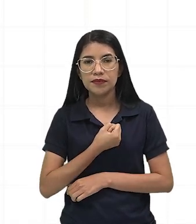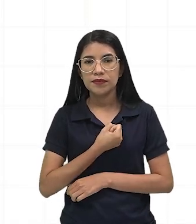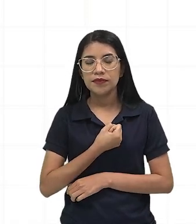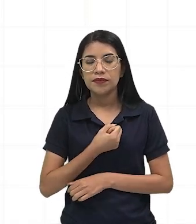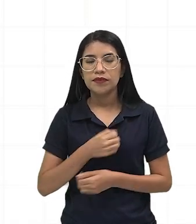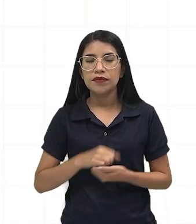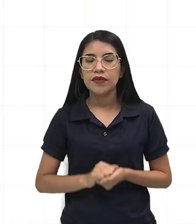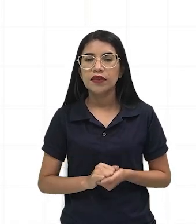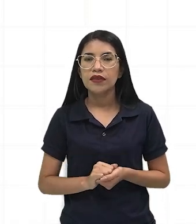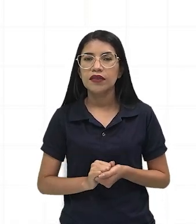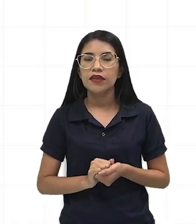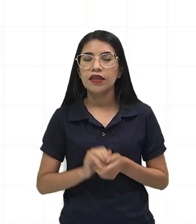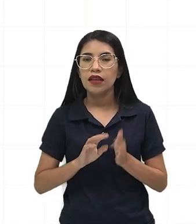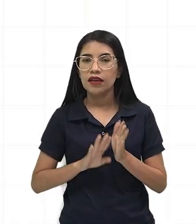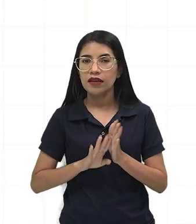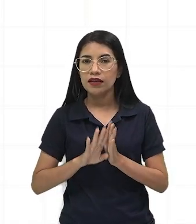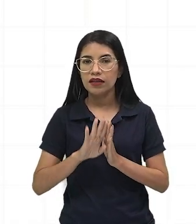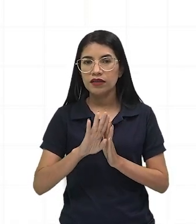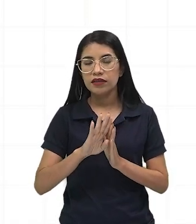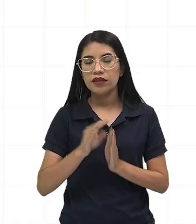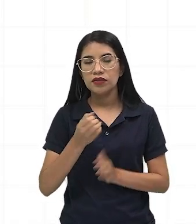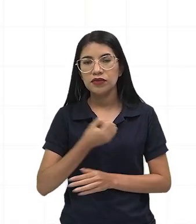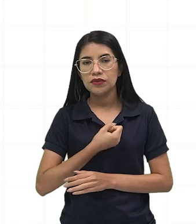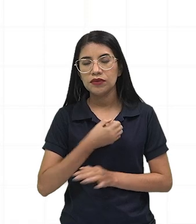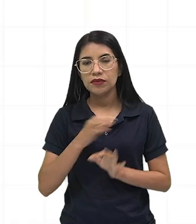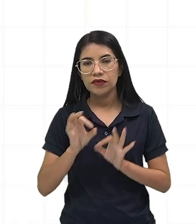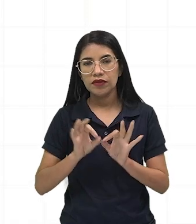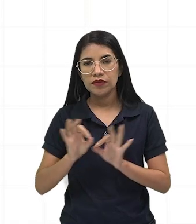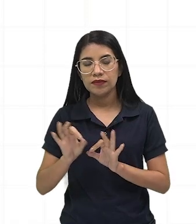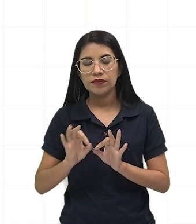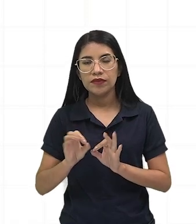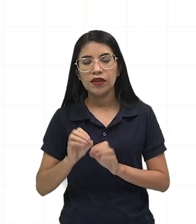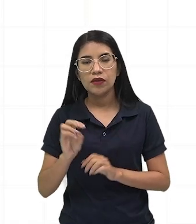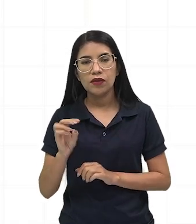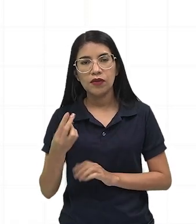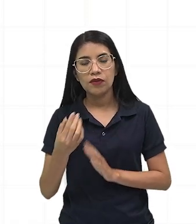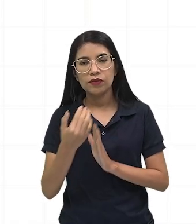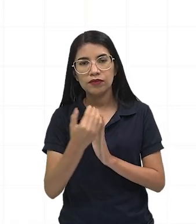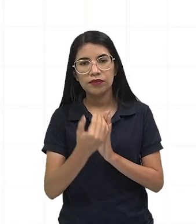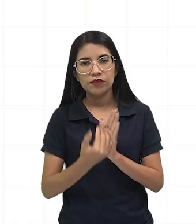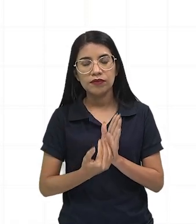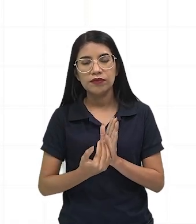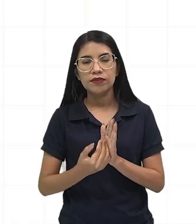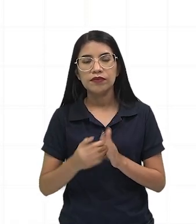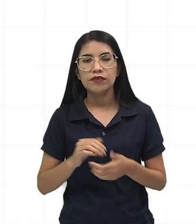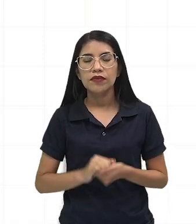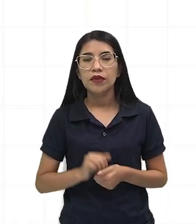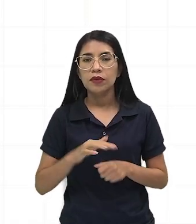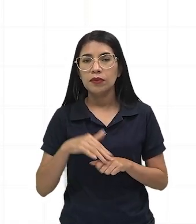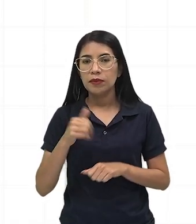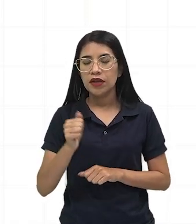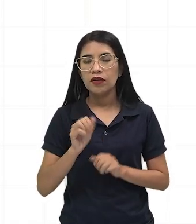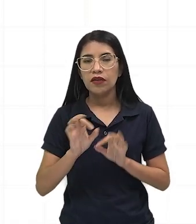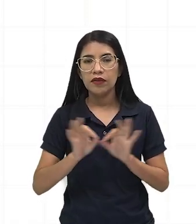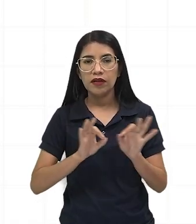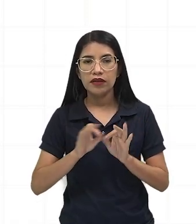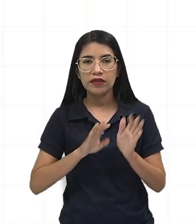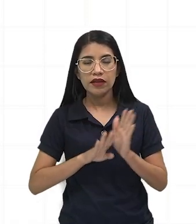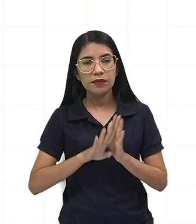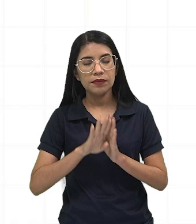certo? Em ordem crescente ou decrescente. Eu aconselho que você faça sempre em